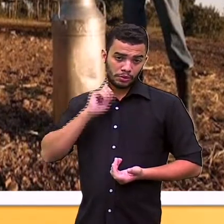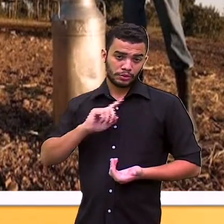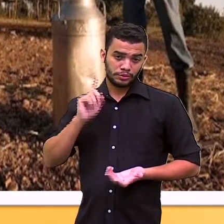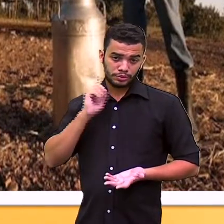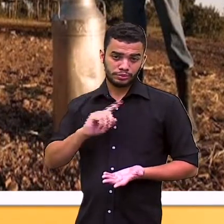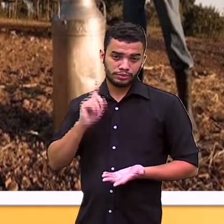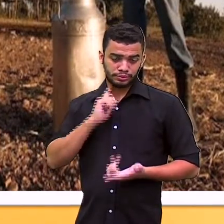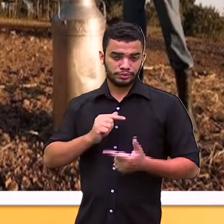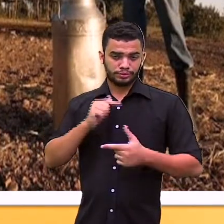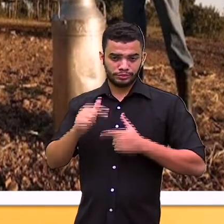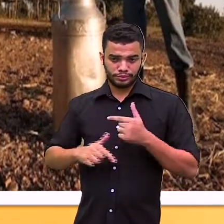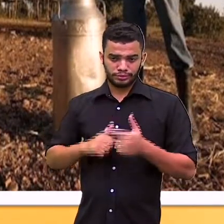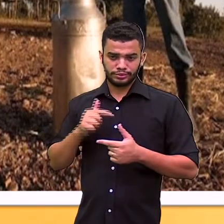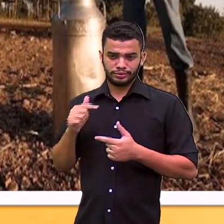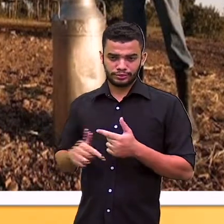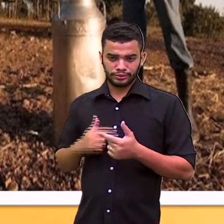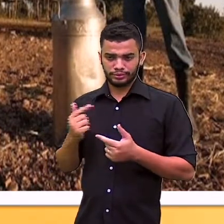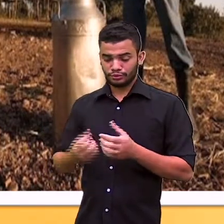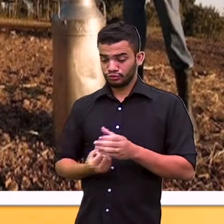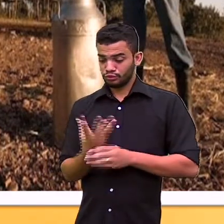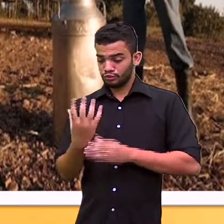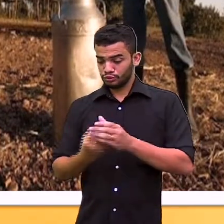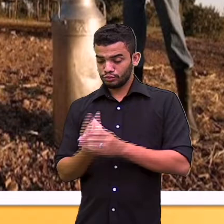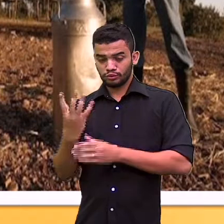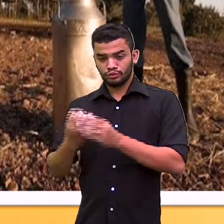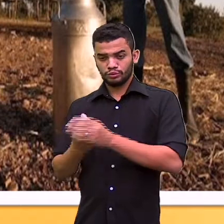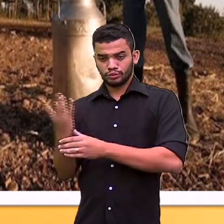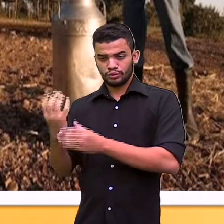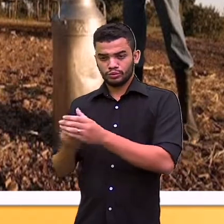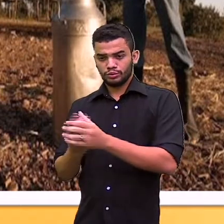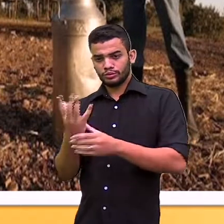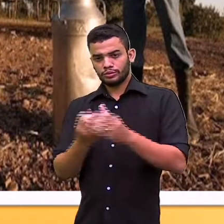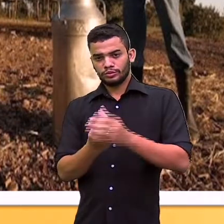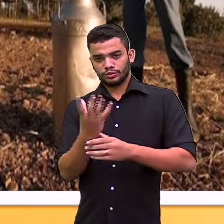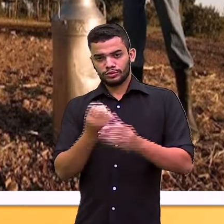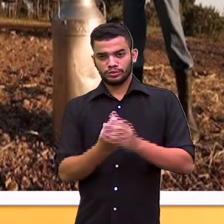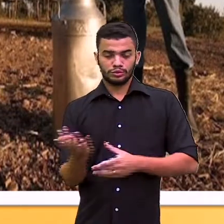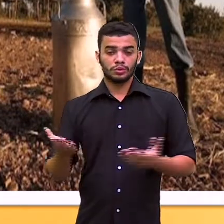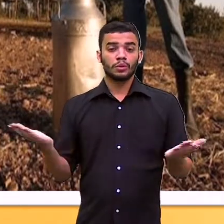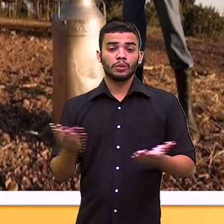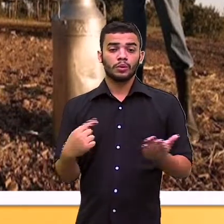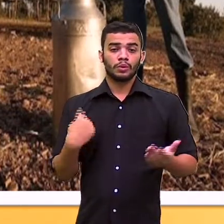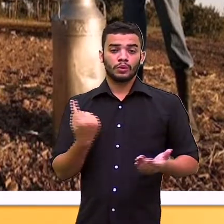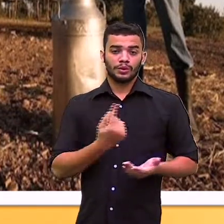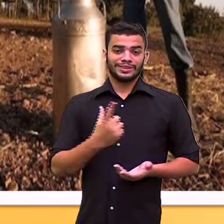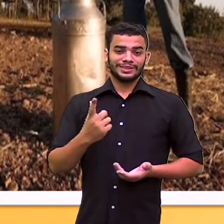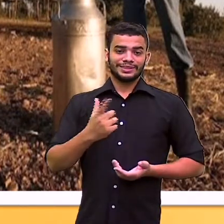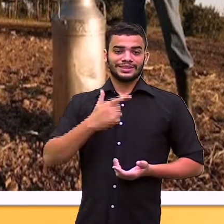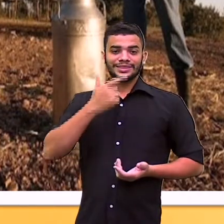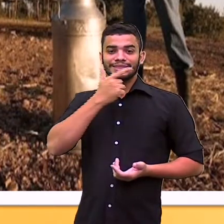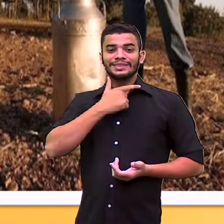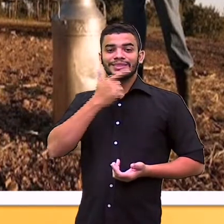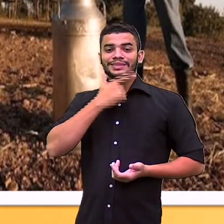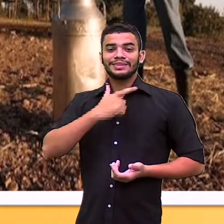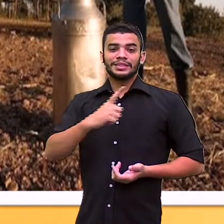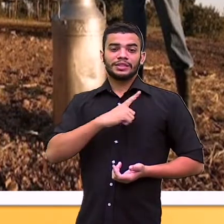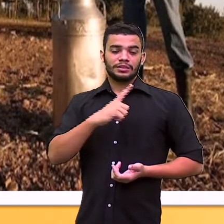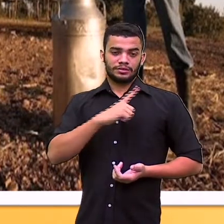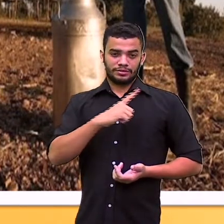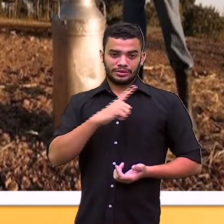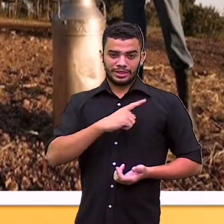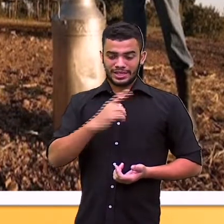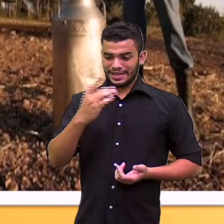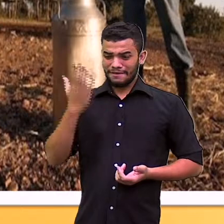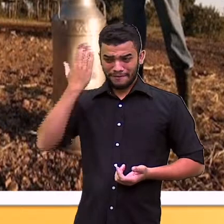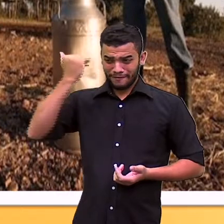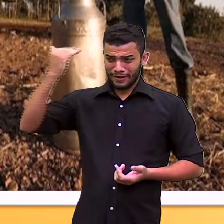e cada vez mais se tornou. Hoje nós temos queijos que são de renome até fora do país,